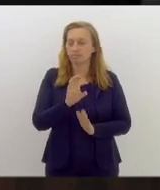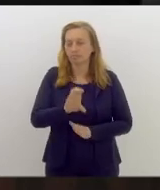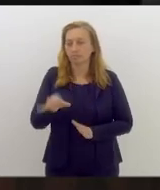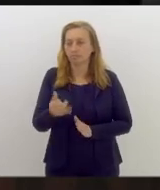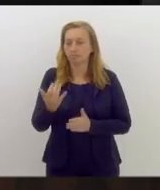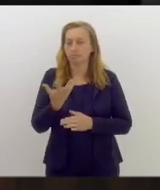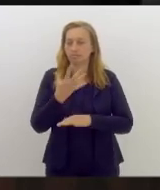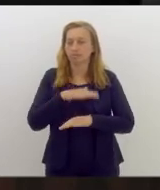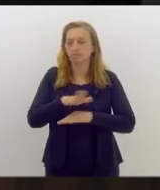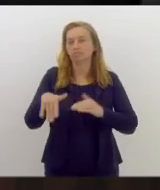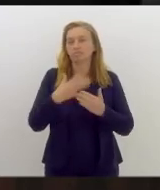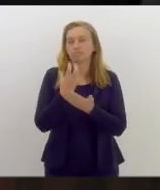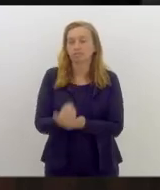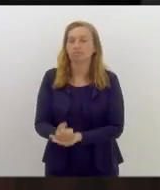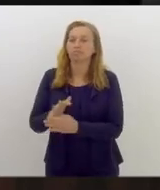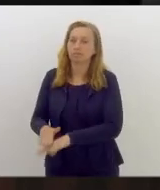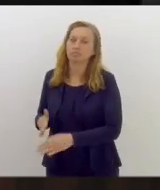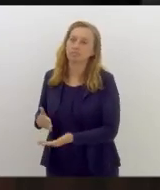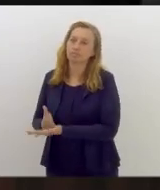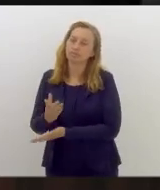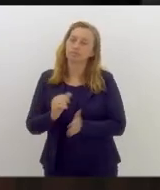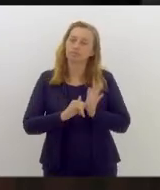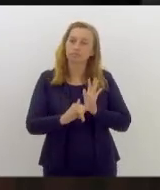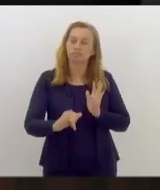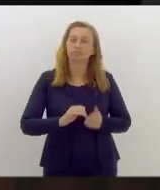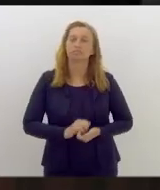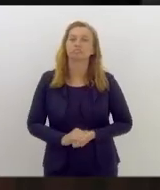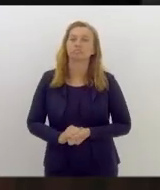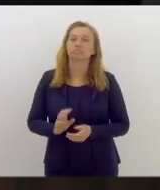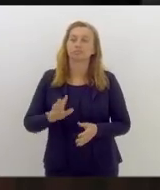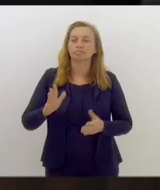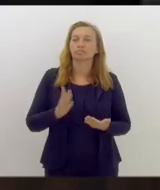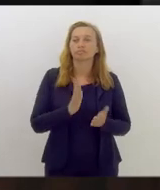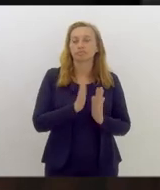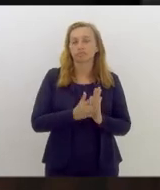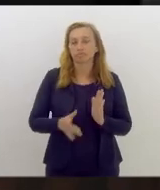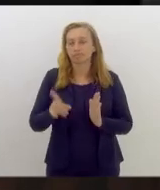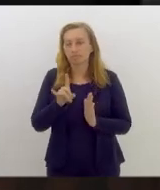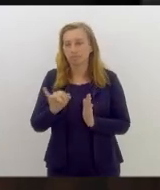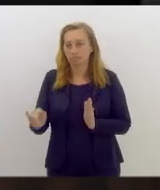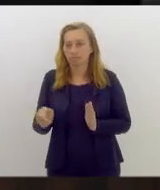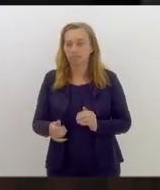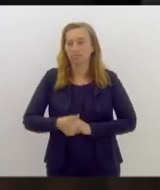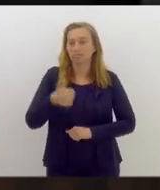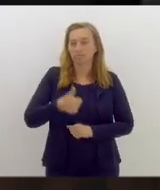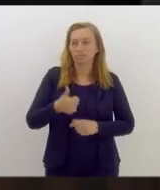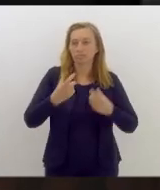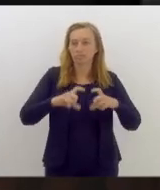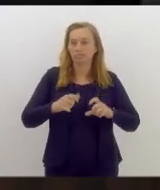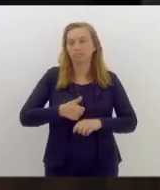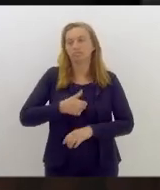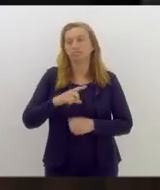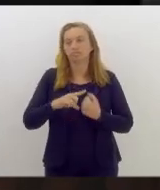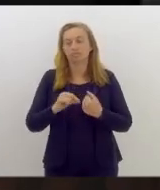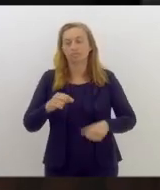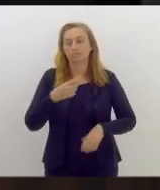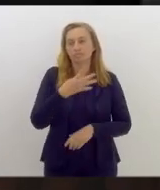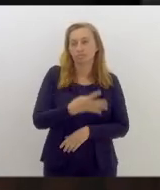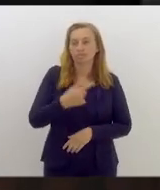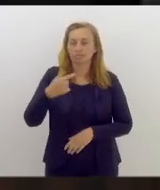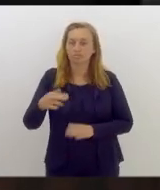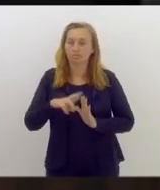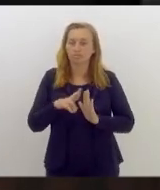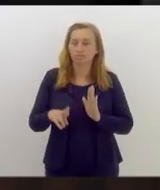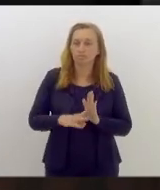aprovam, permaneçam como estão, aprovado, vai autógrafo. Incluído na ordem do dia, de acordo com o parágrafo 1º do artigo 47 do